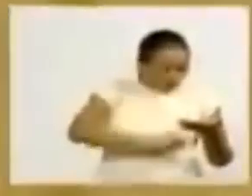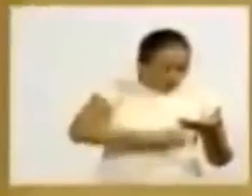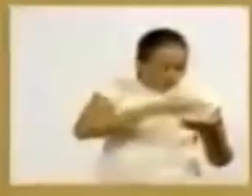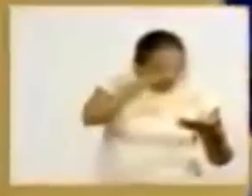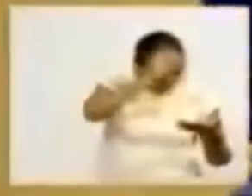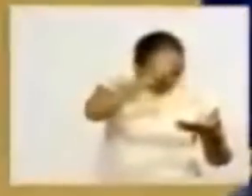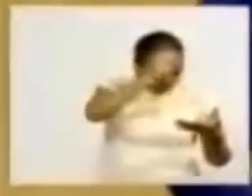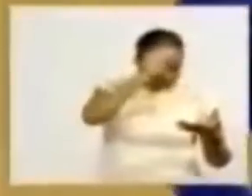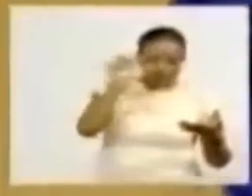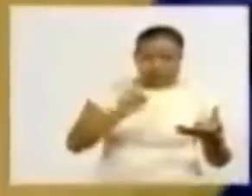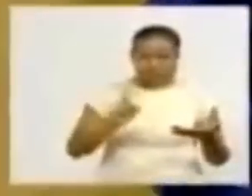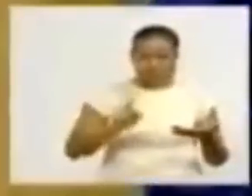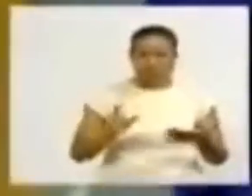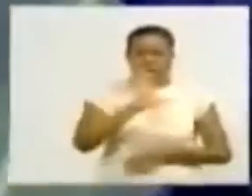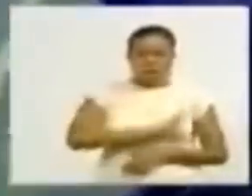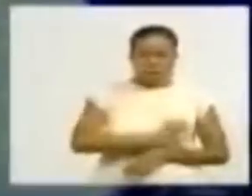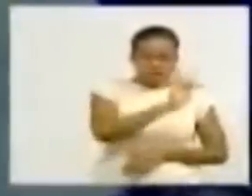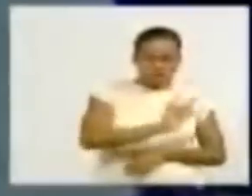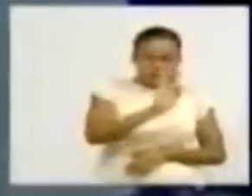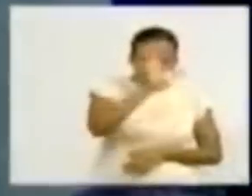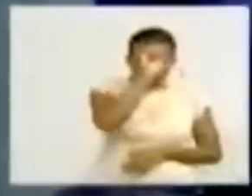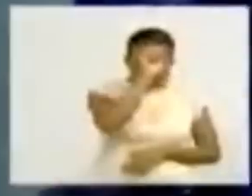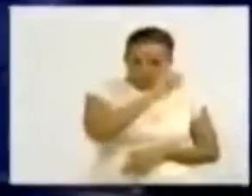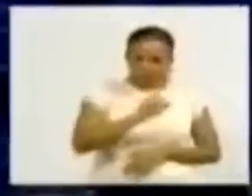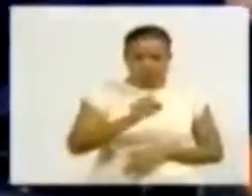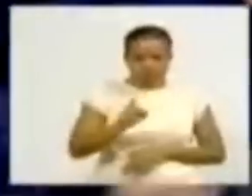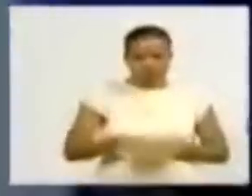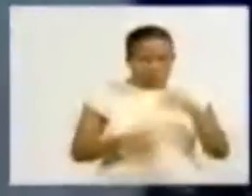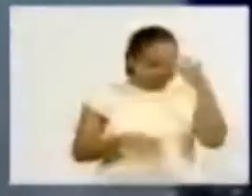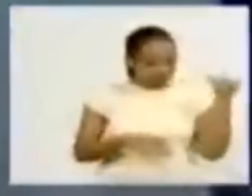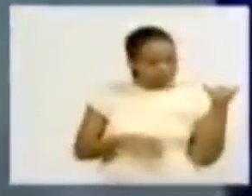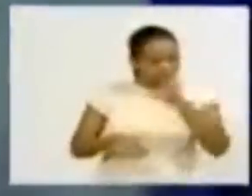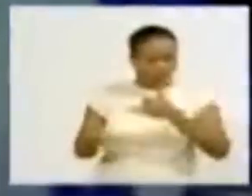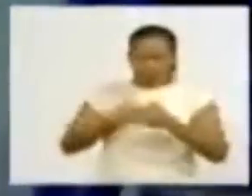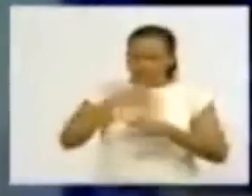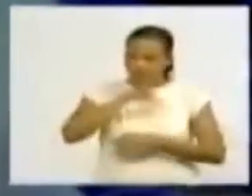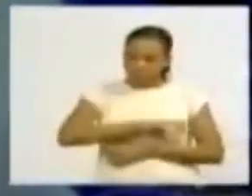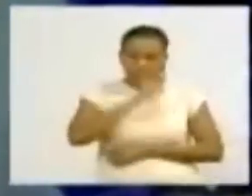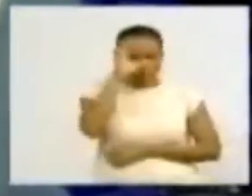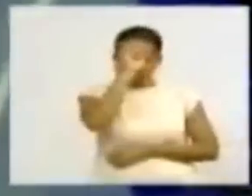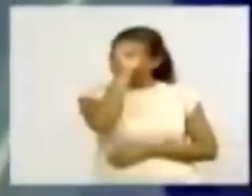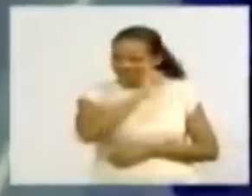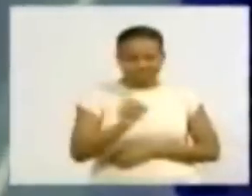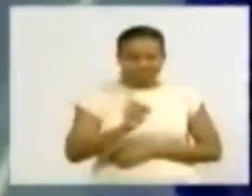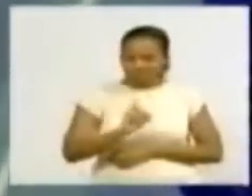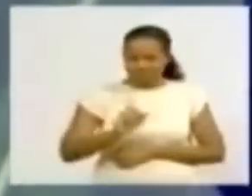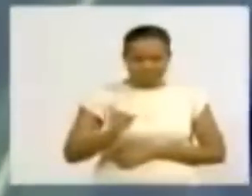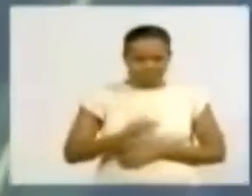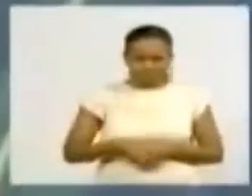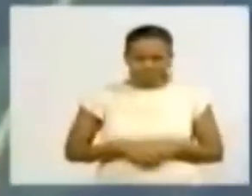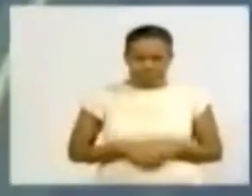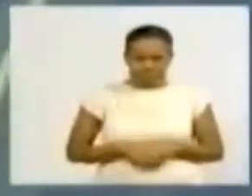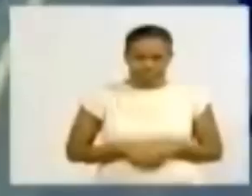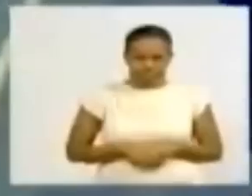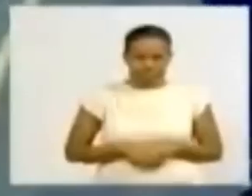Amor a gente não aprende na faculdade. Amor a gente não aprende com conselho, com teorias.